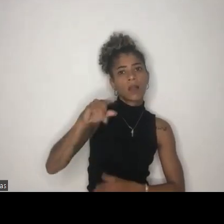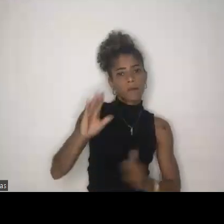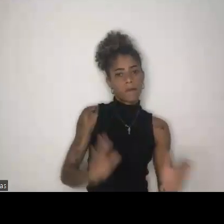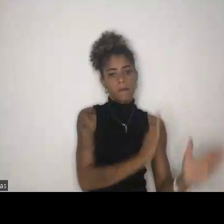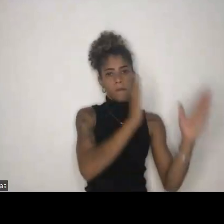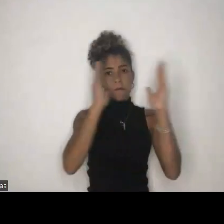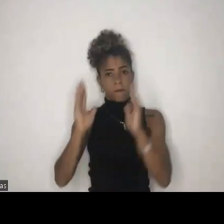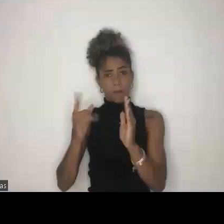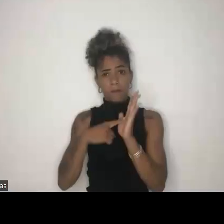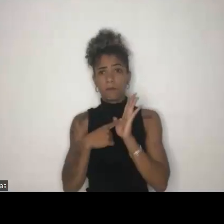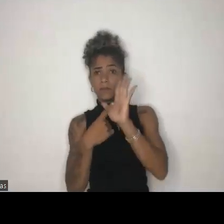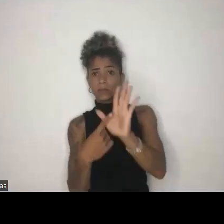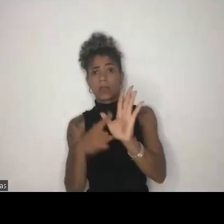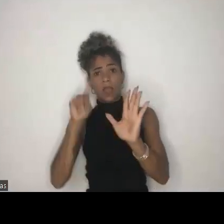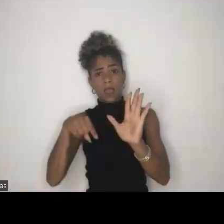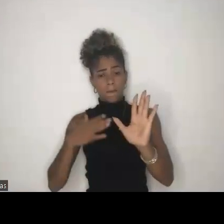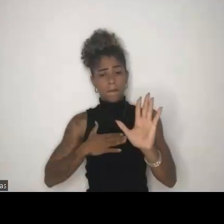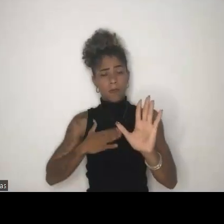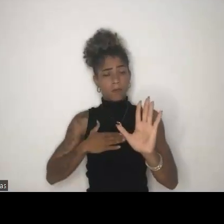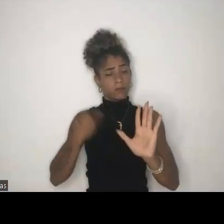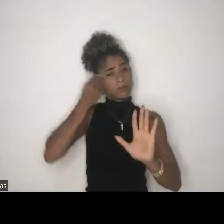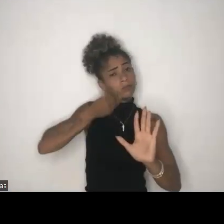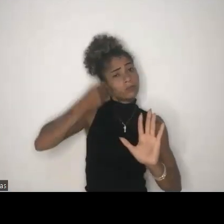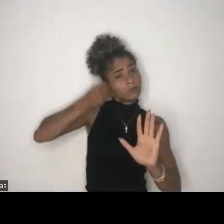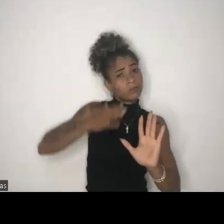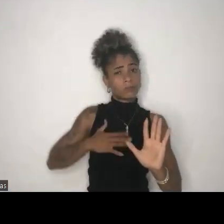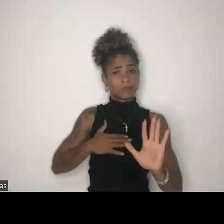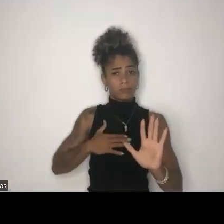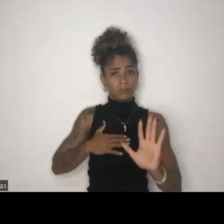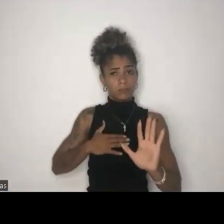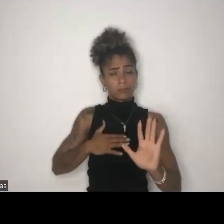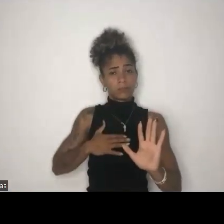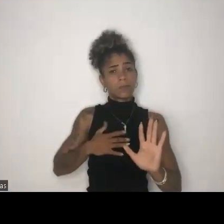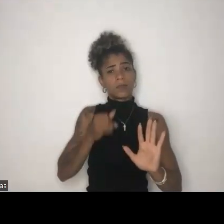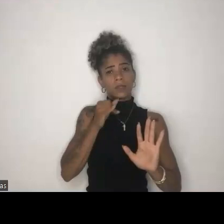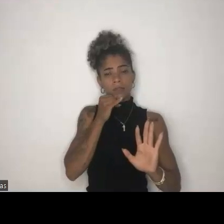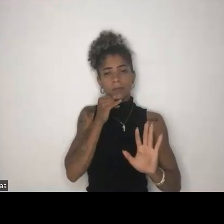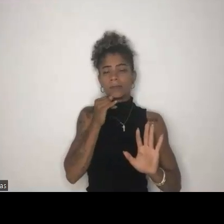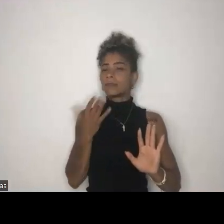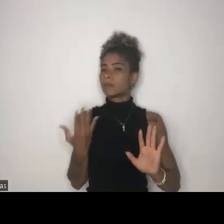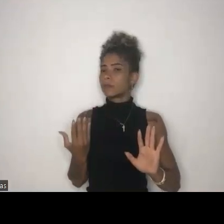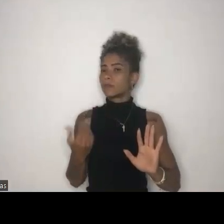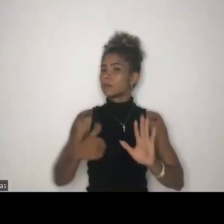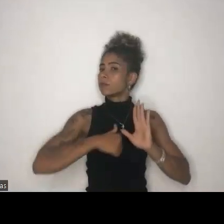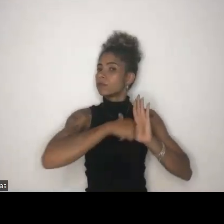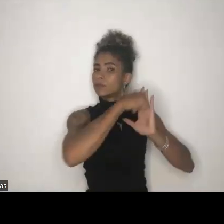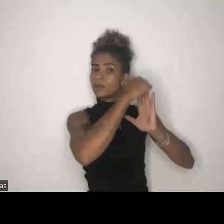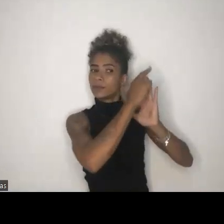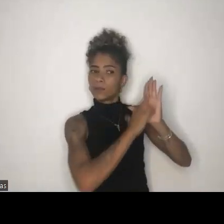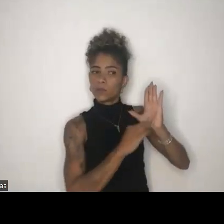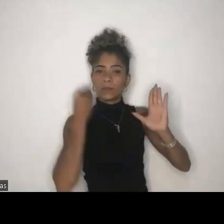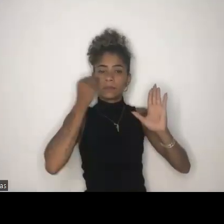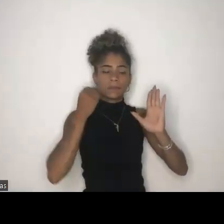para vocês que são das minhas vivências aí vindo de uma natureza de pintura de escultura de